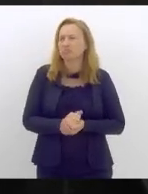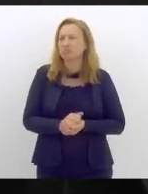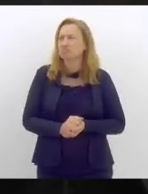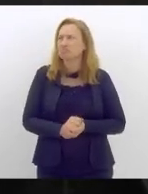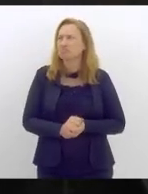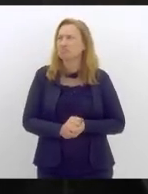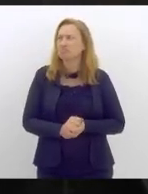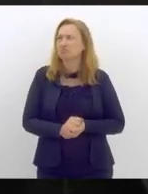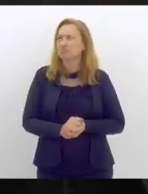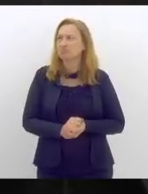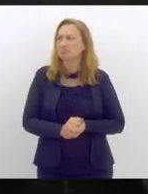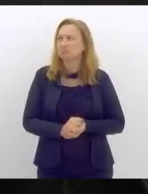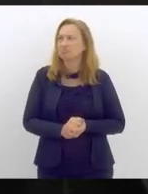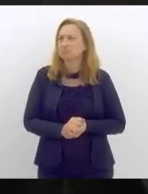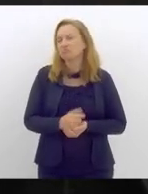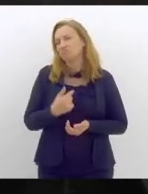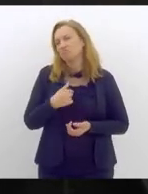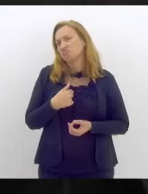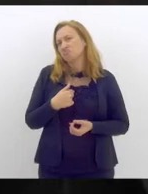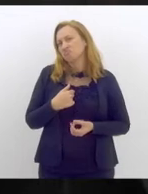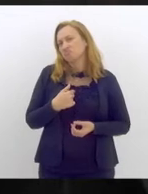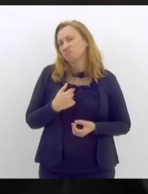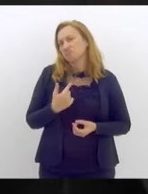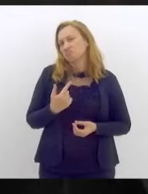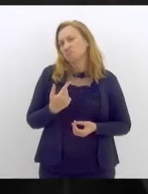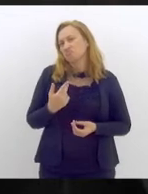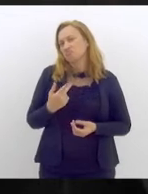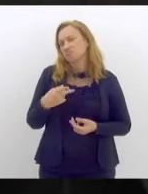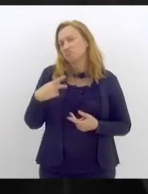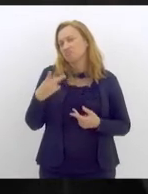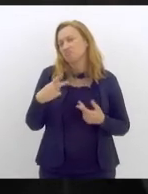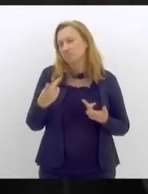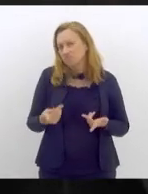aqui no debate sobre